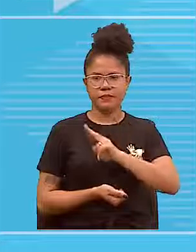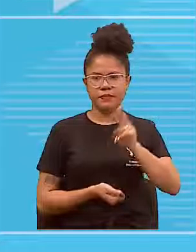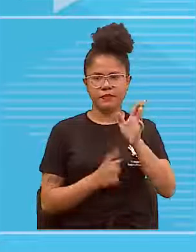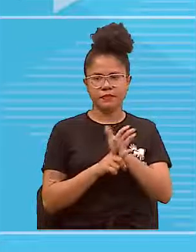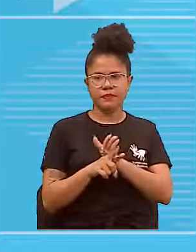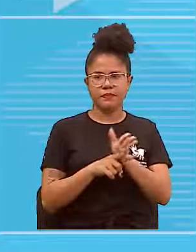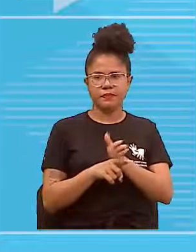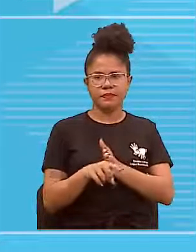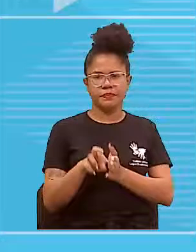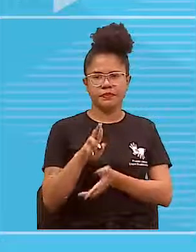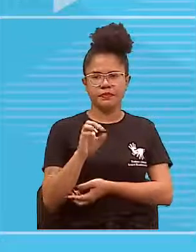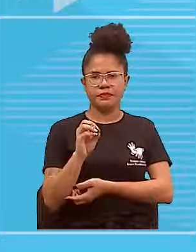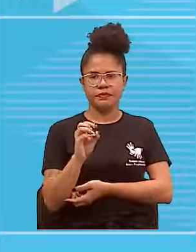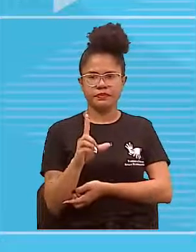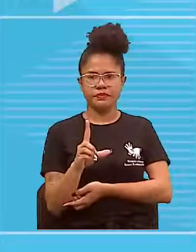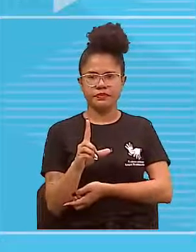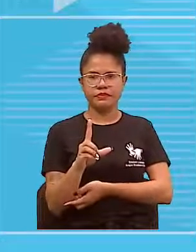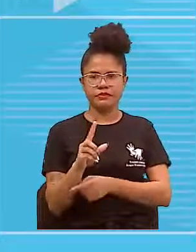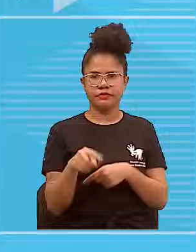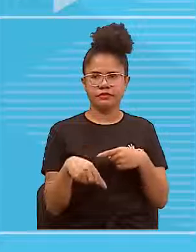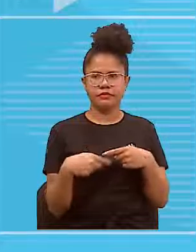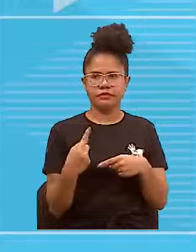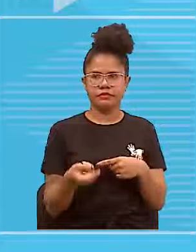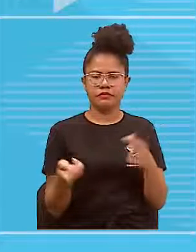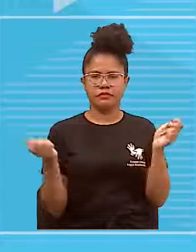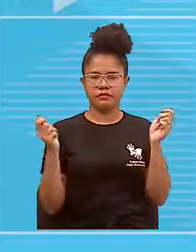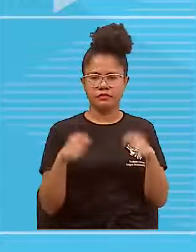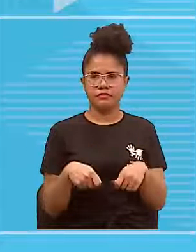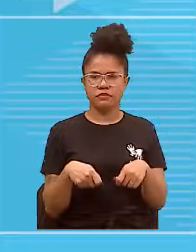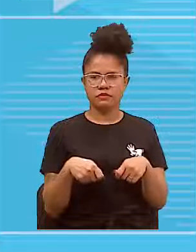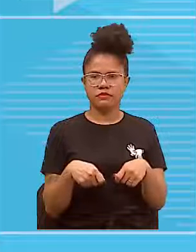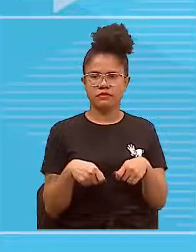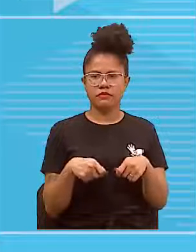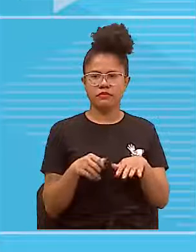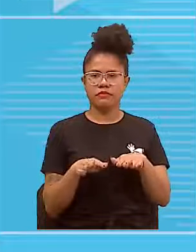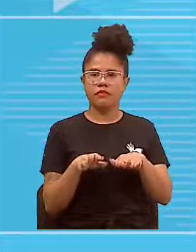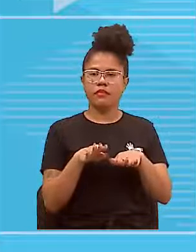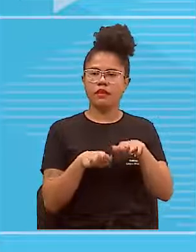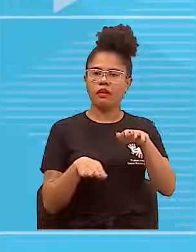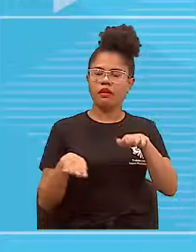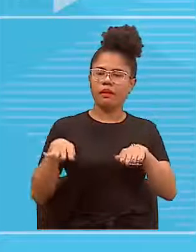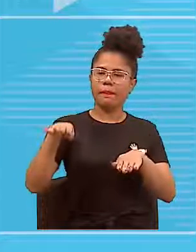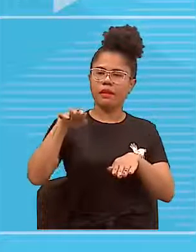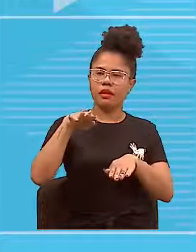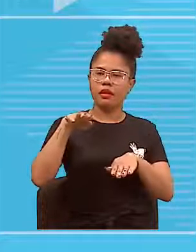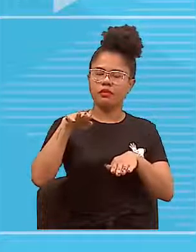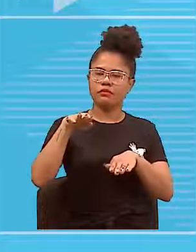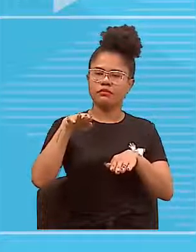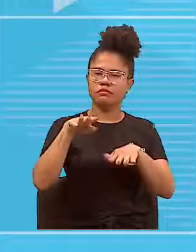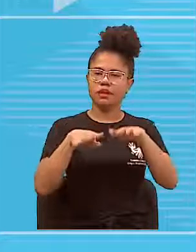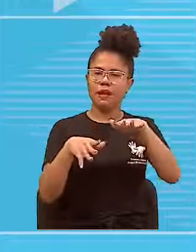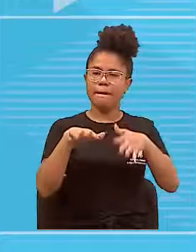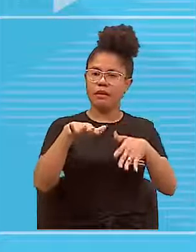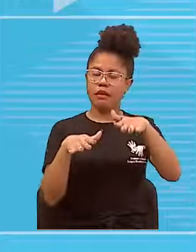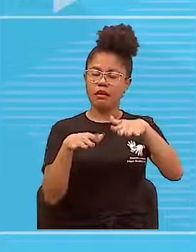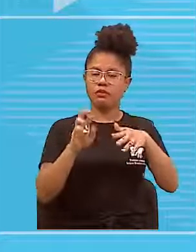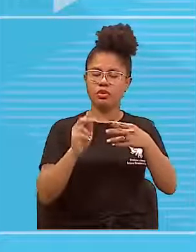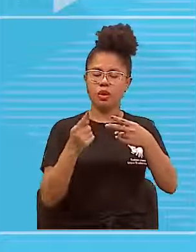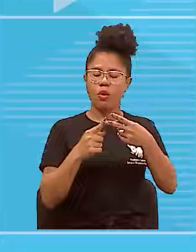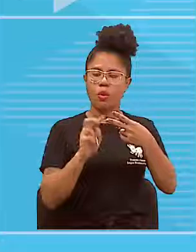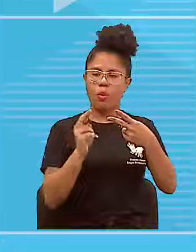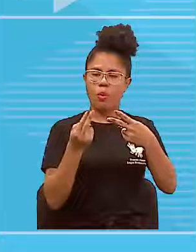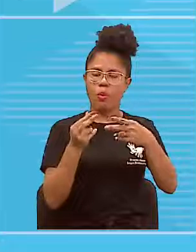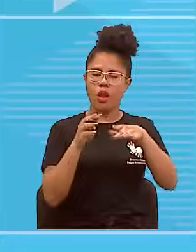depois que eu colocar em rol, eu preciso tirar a média, a mediana e a moda. Adriana